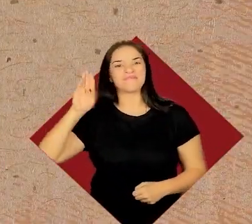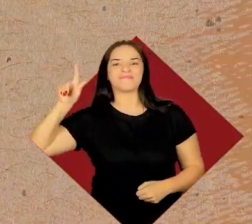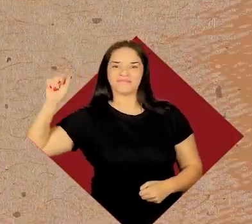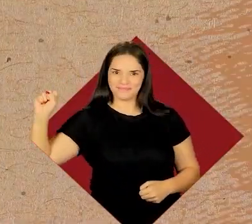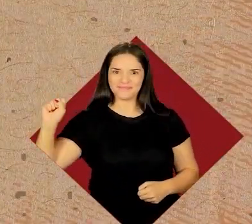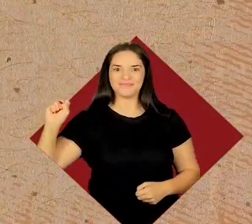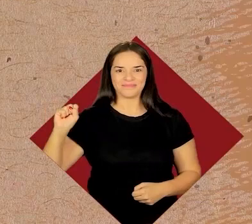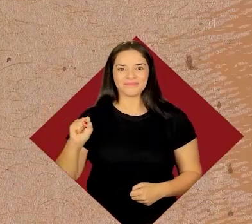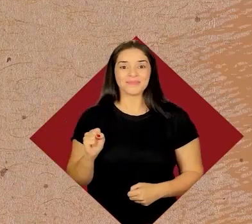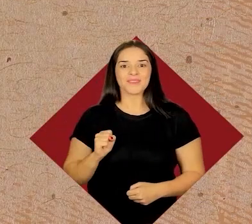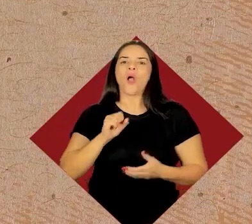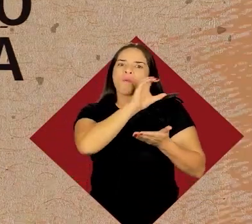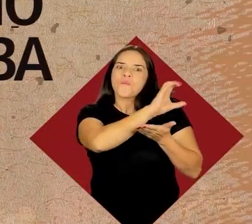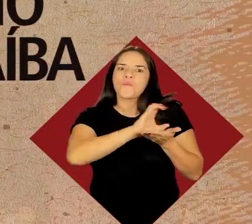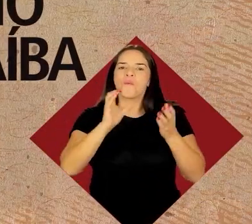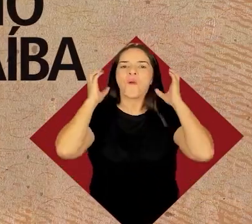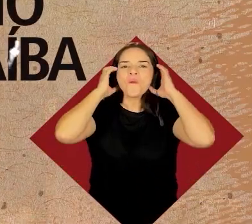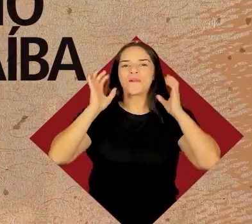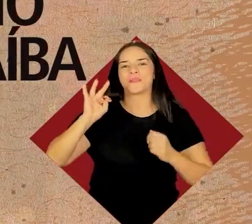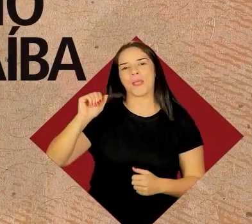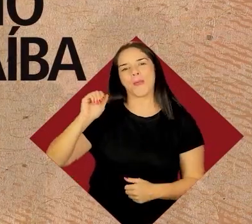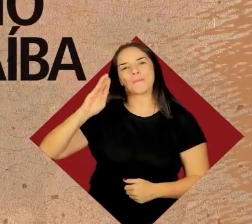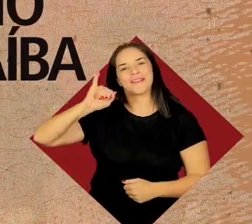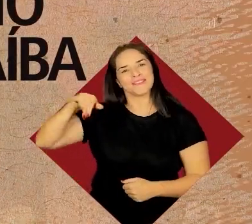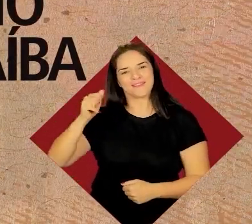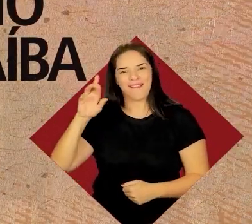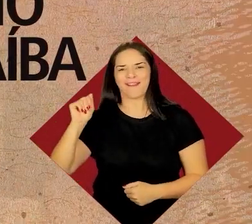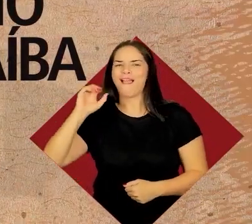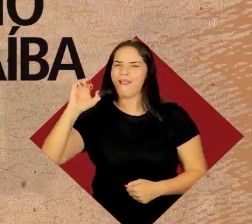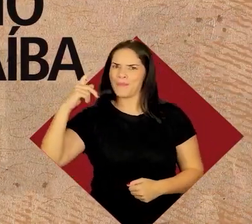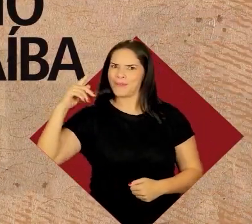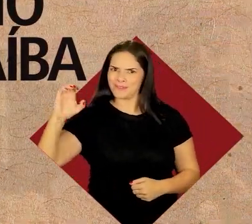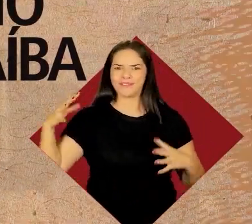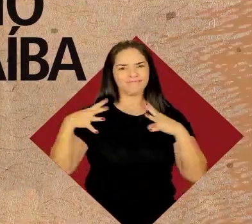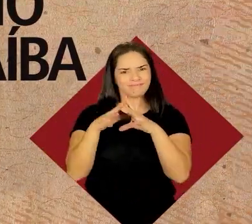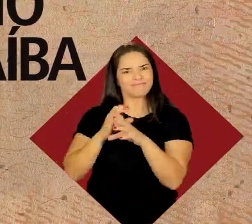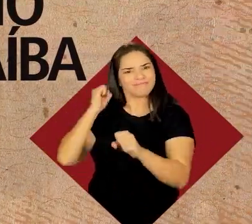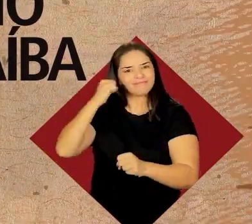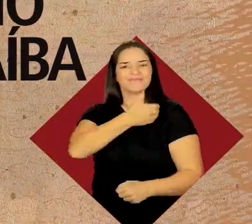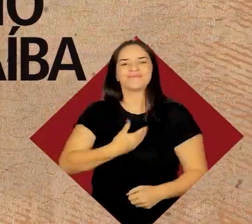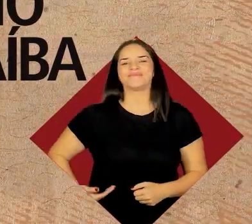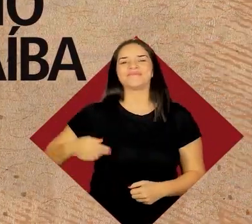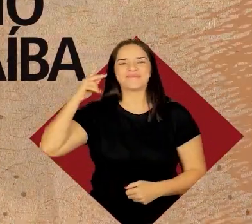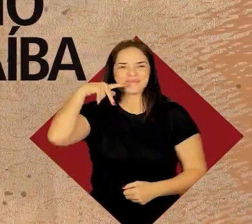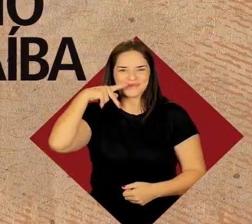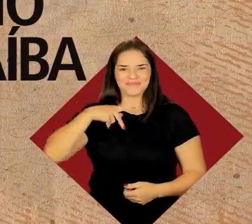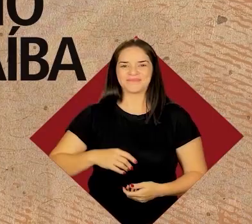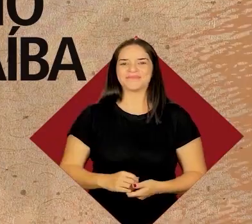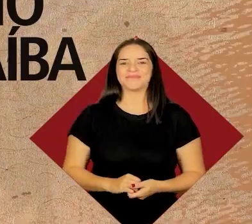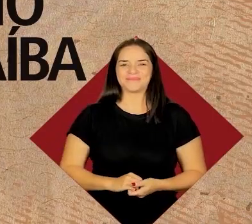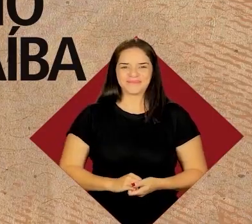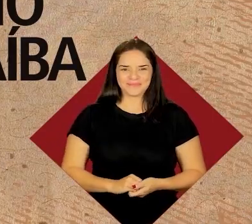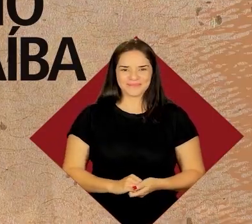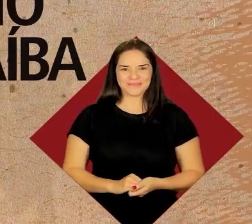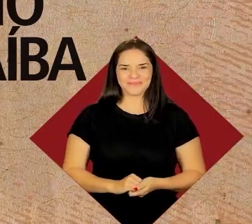Gás. Realização Rádio Tabajara, EPC e FUNESC. Governo da Paraíba.